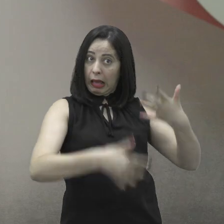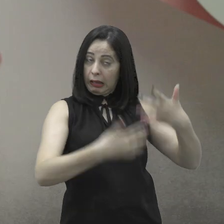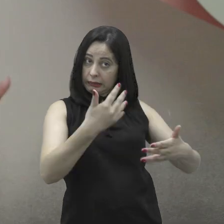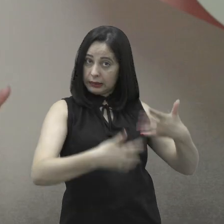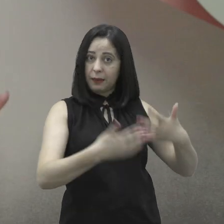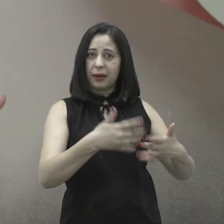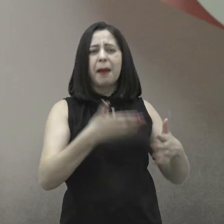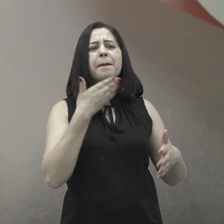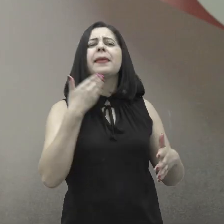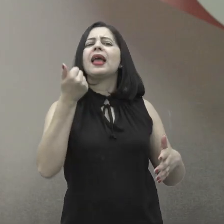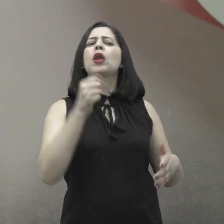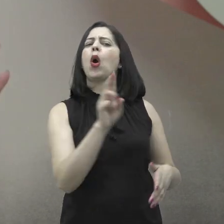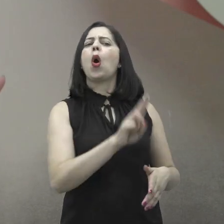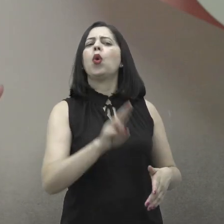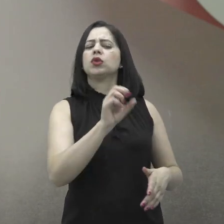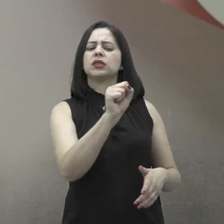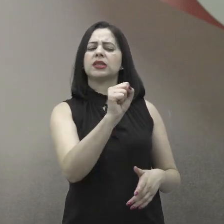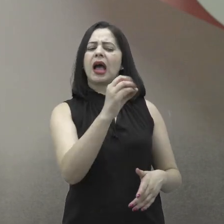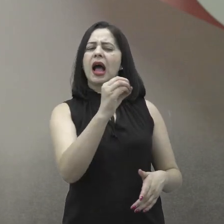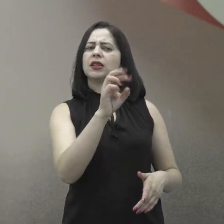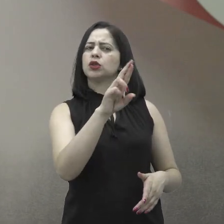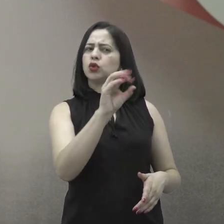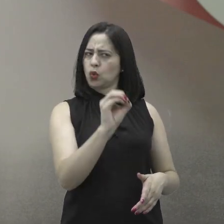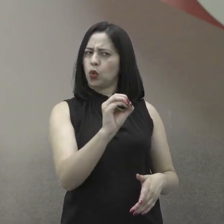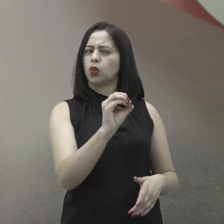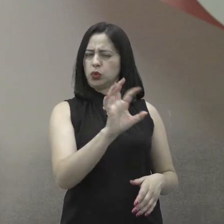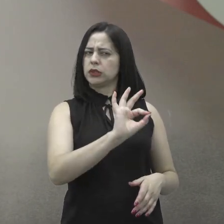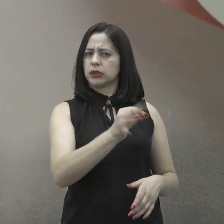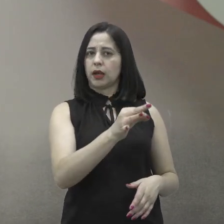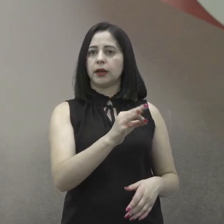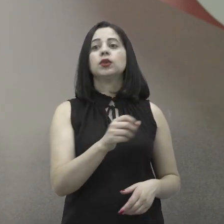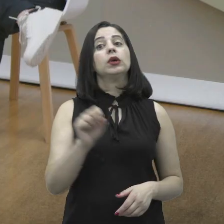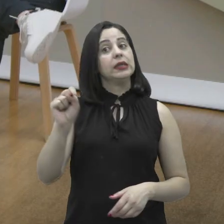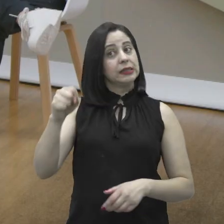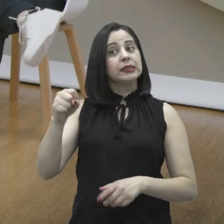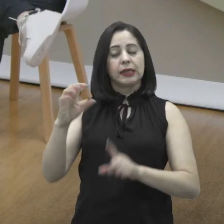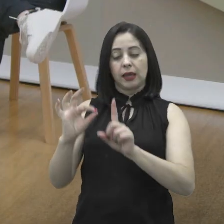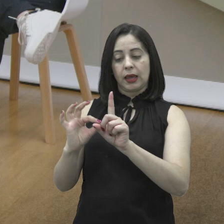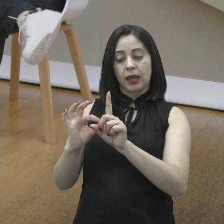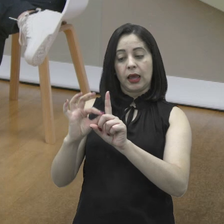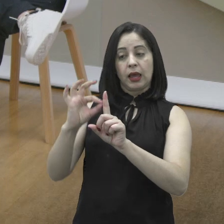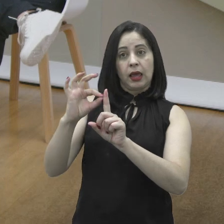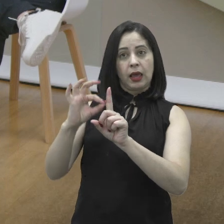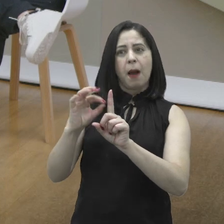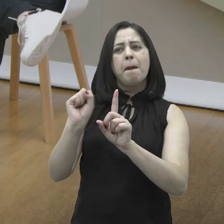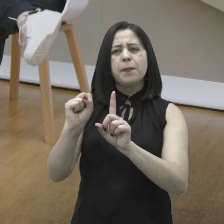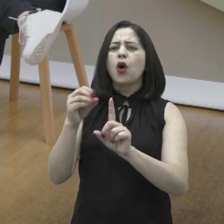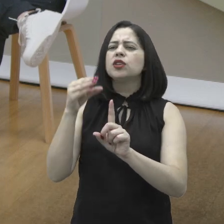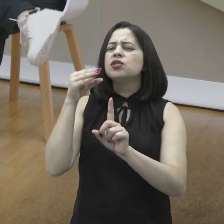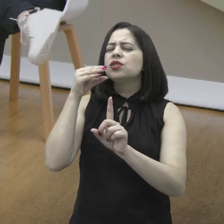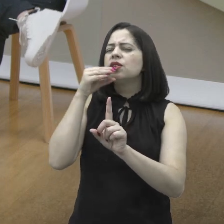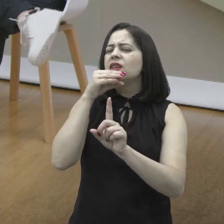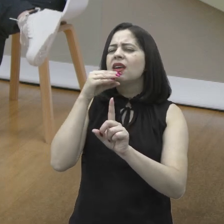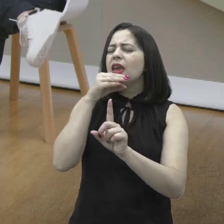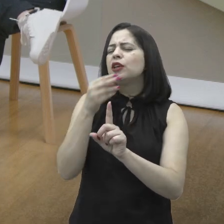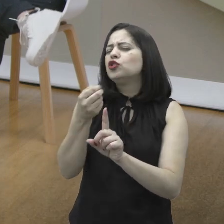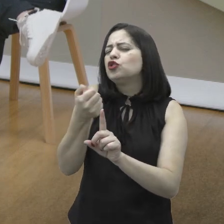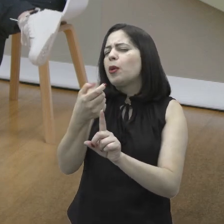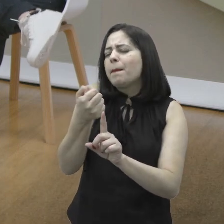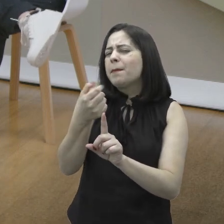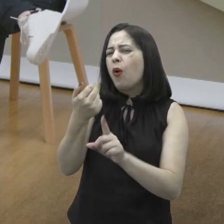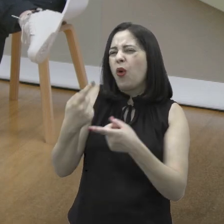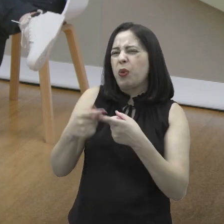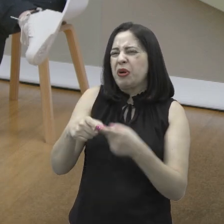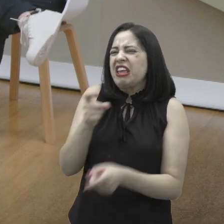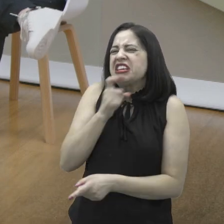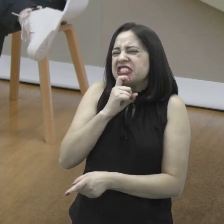Acho que é melhor o soro, né, doutor? Porque aí não tem erro. Temperatura ambiente. Temperatura ambiente, ou até um pouquinho mais morninha, porque a gente sabe que água gelada no nariz